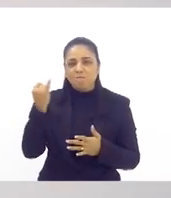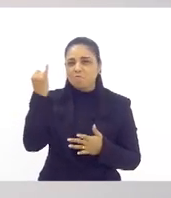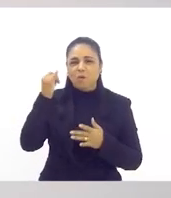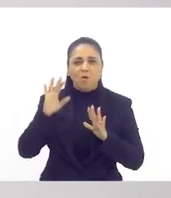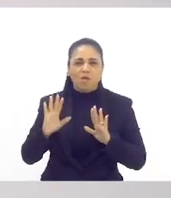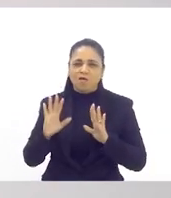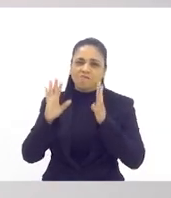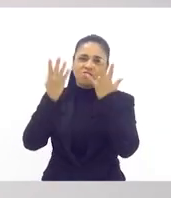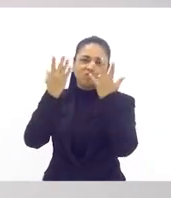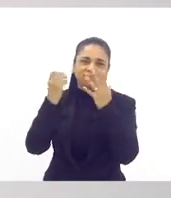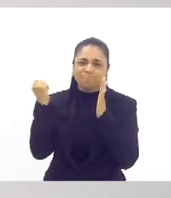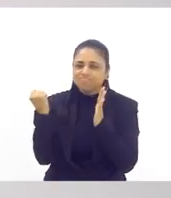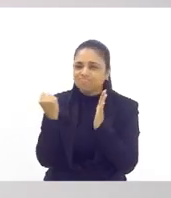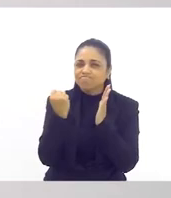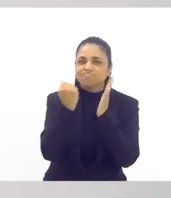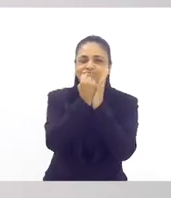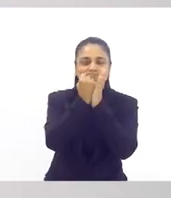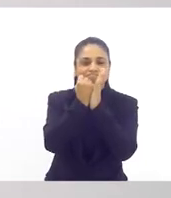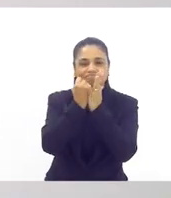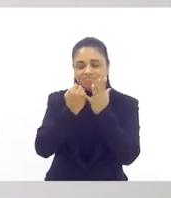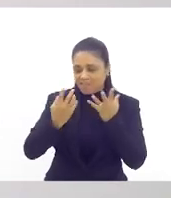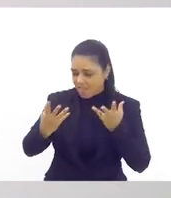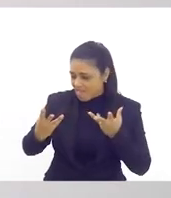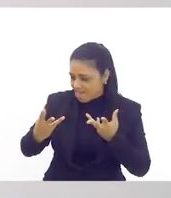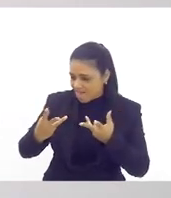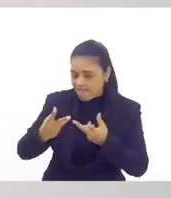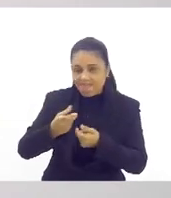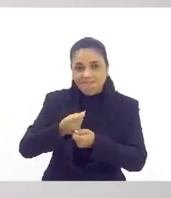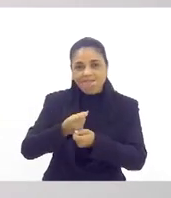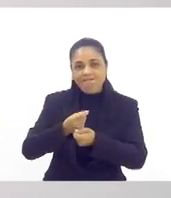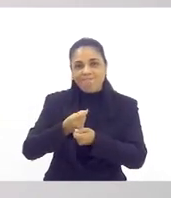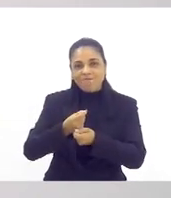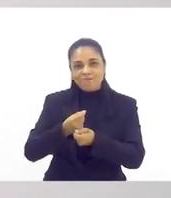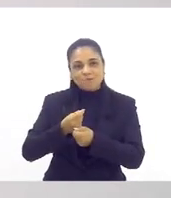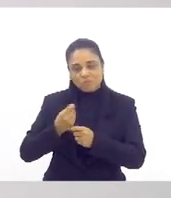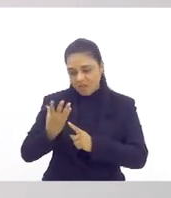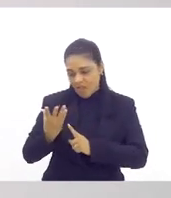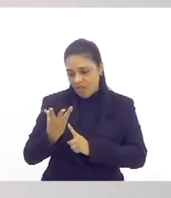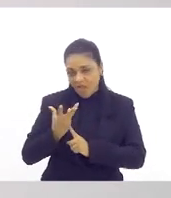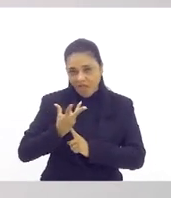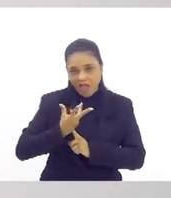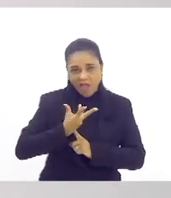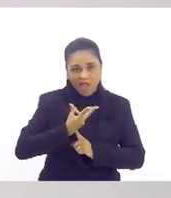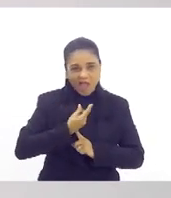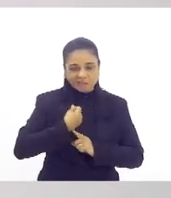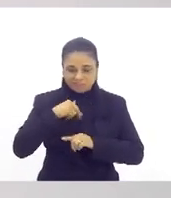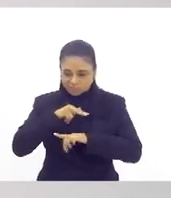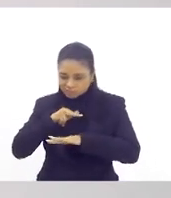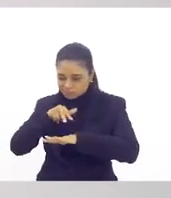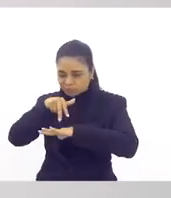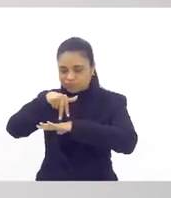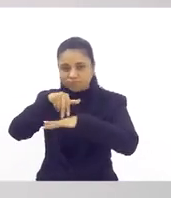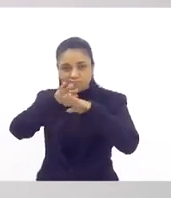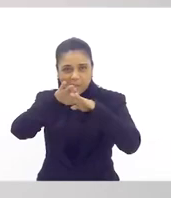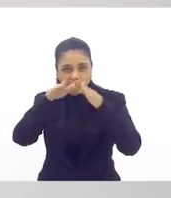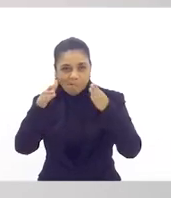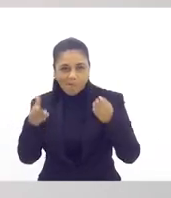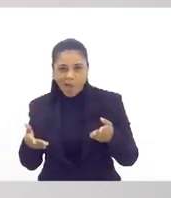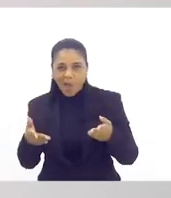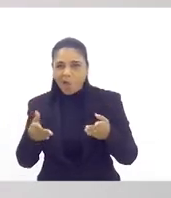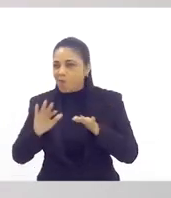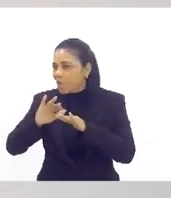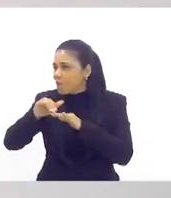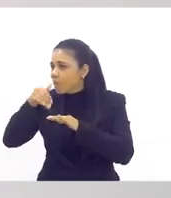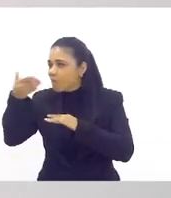muito simbólico tinha uma riqueza de conteúdo artístico ali no palco representado e ora fora do palco